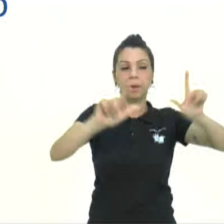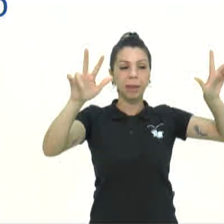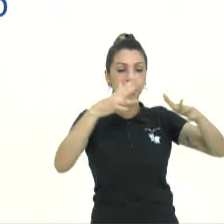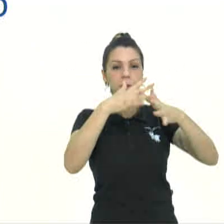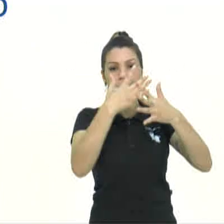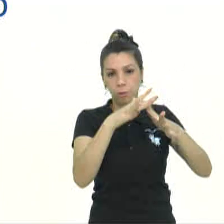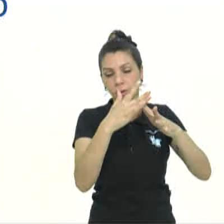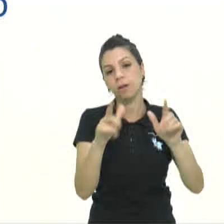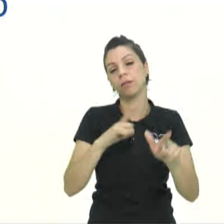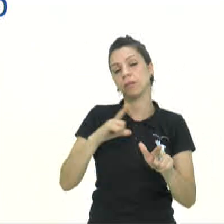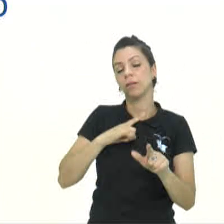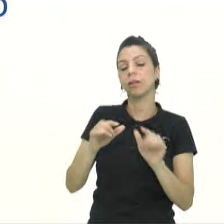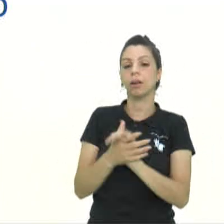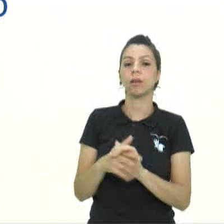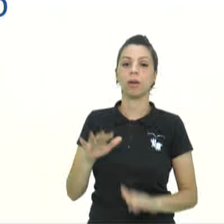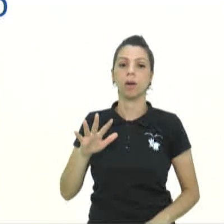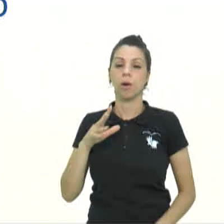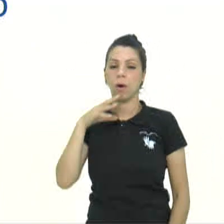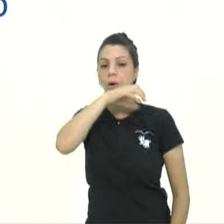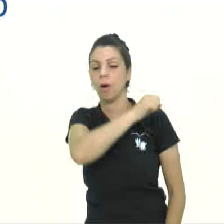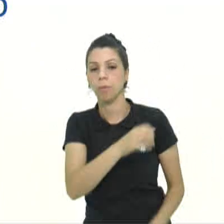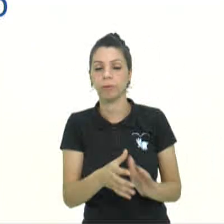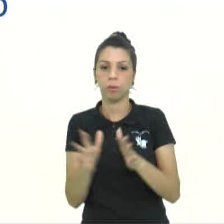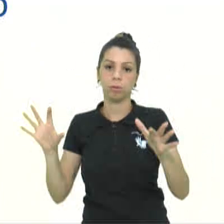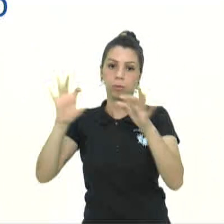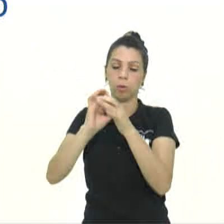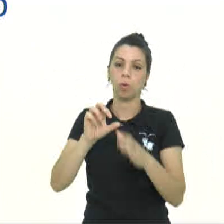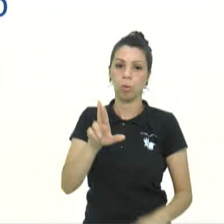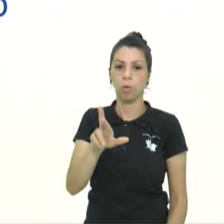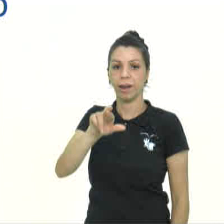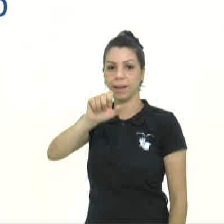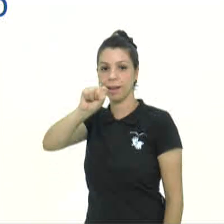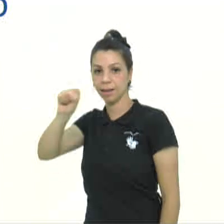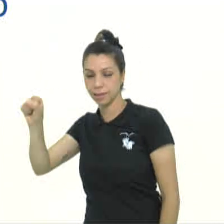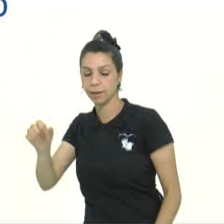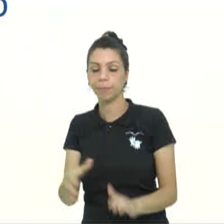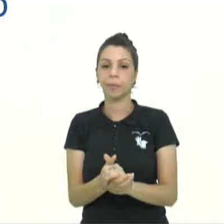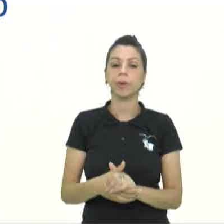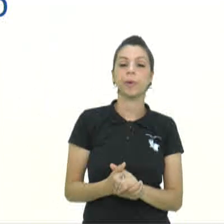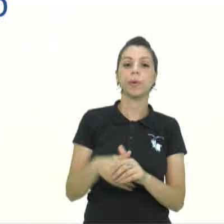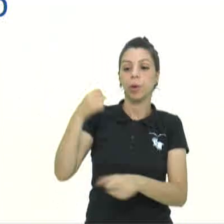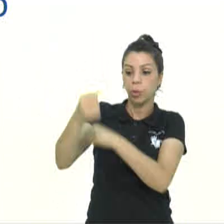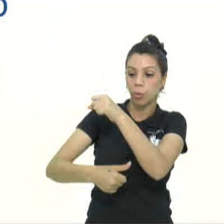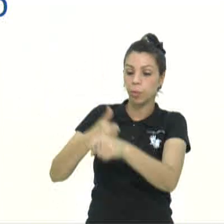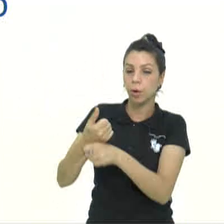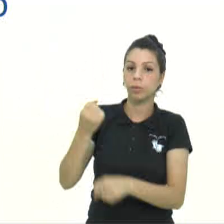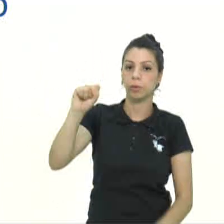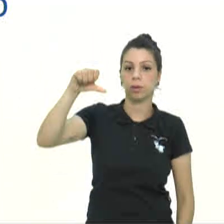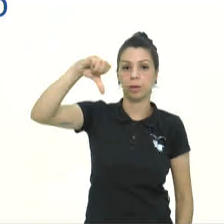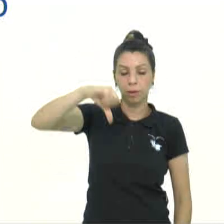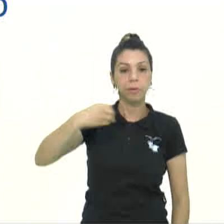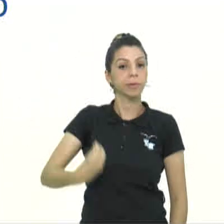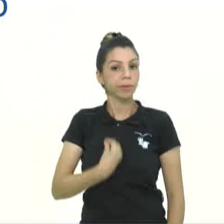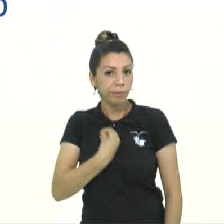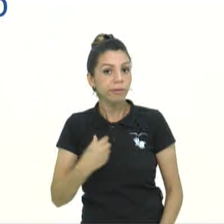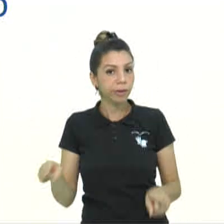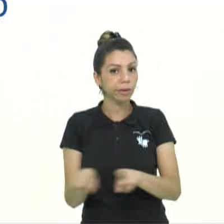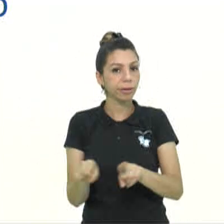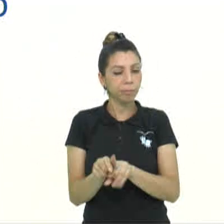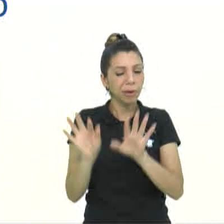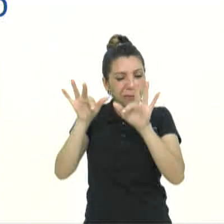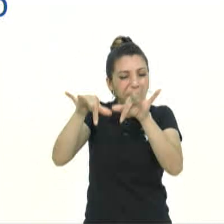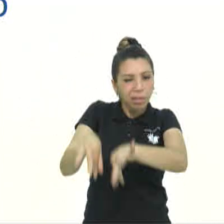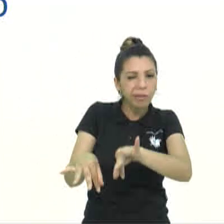socialistas, eram, claro, associadas à União Soviética. No ano de 89, ainda se vivia a Guerra Fria, o clima